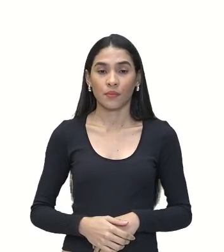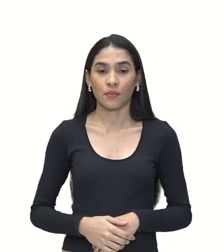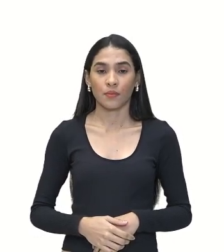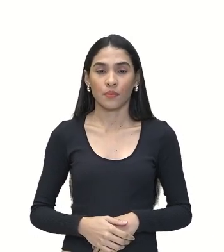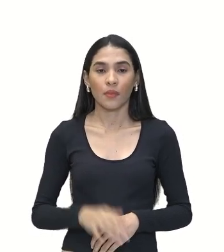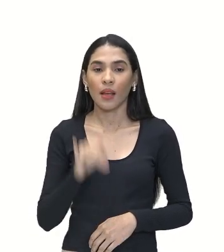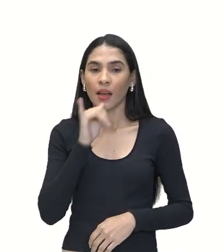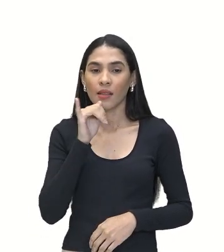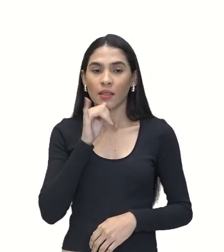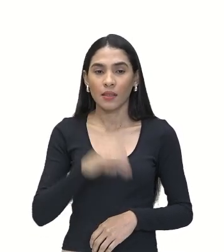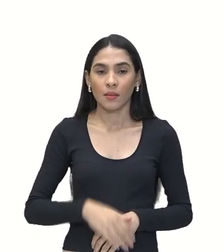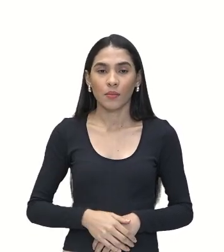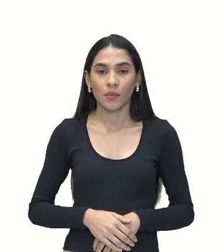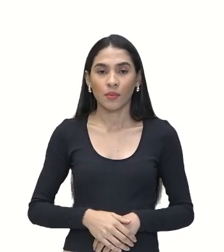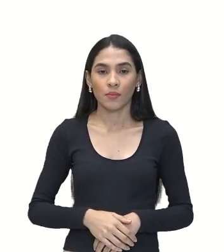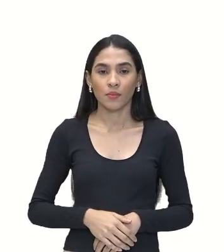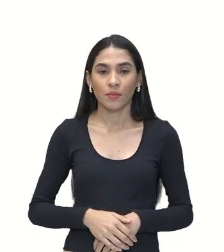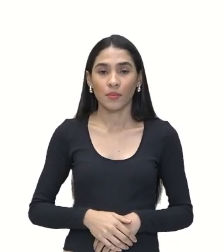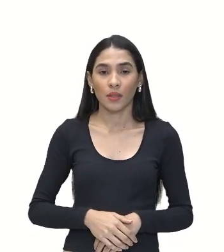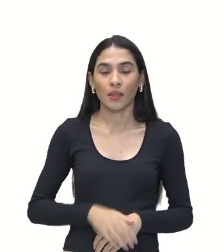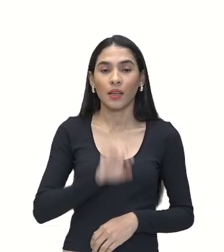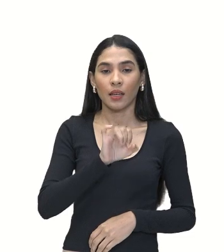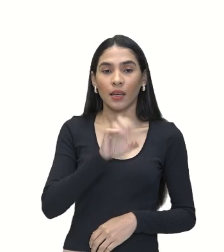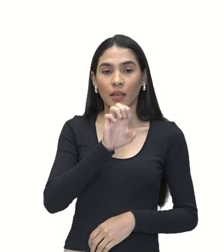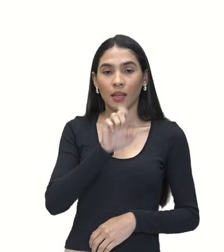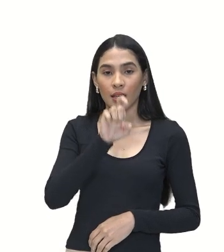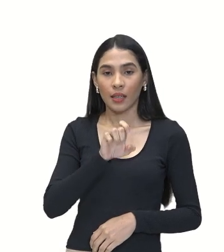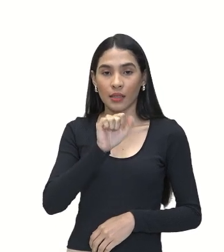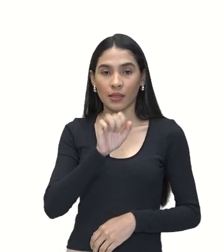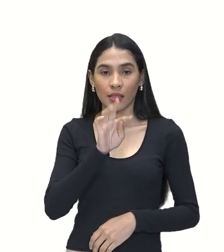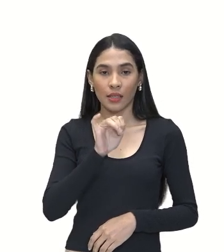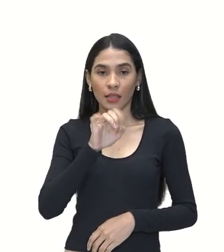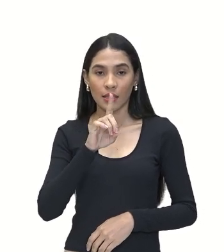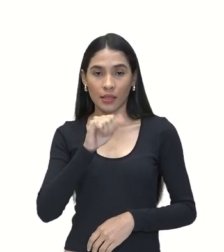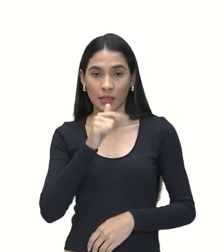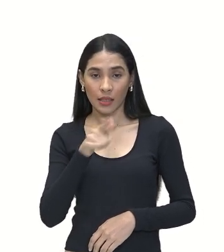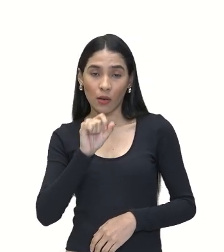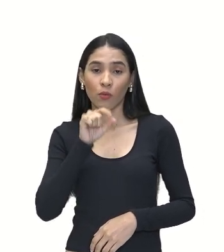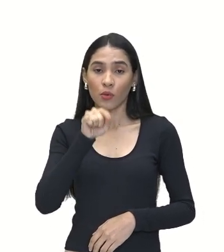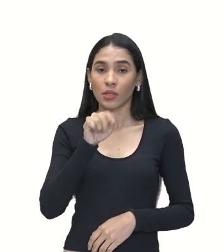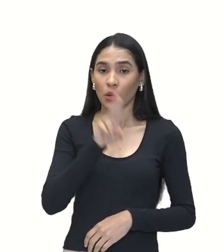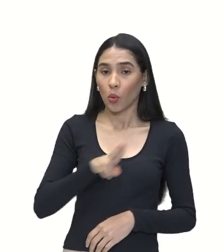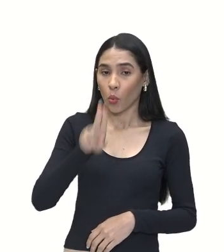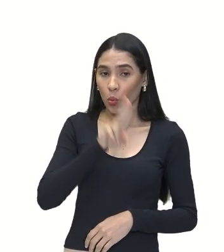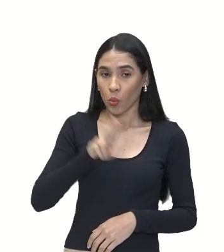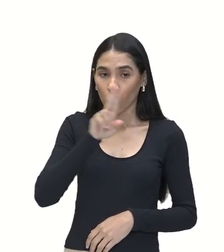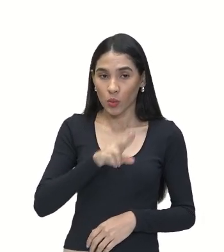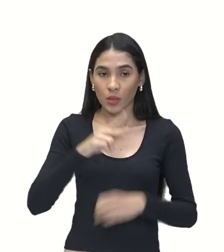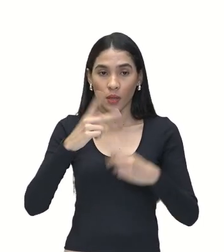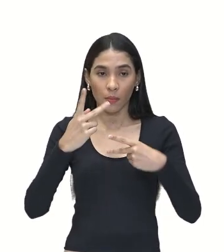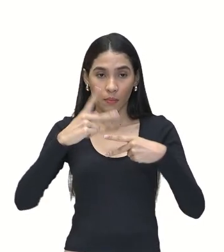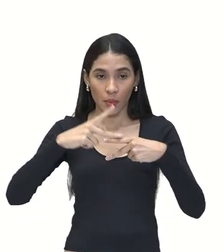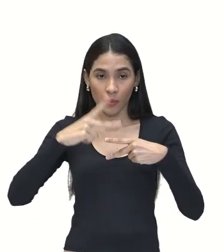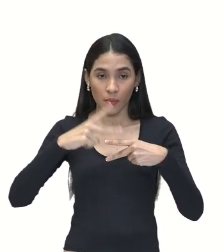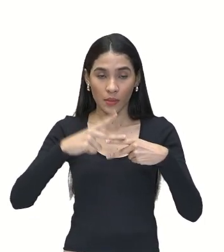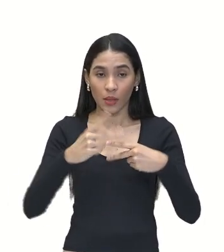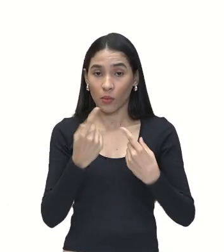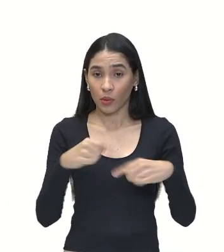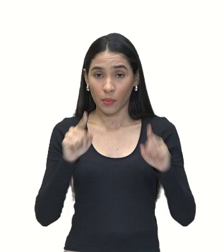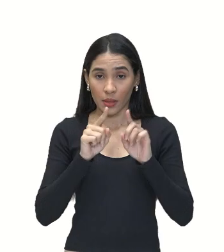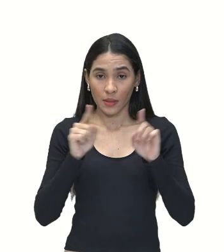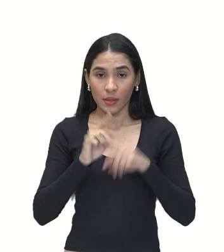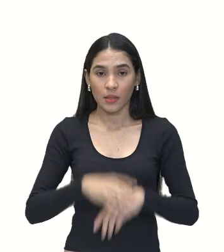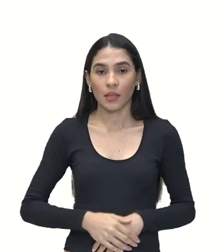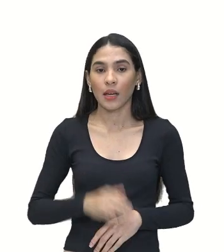indicar exatidão, você vai utilizar a preposição sem. Olha só, precisar